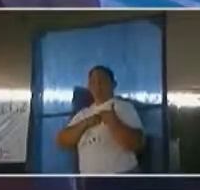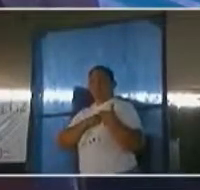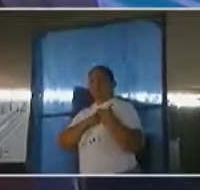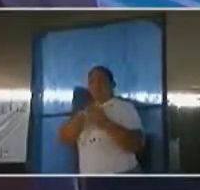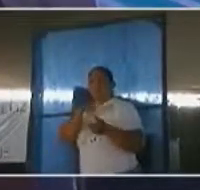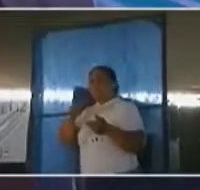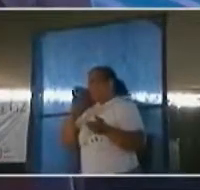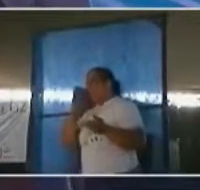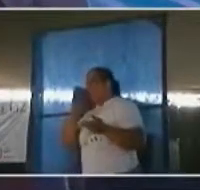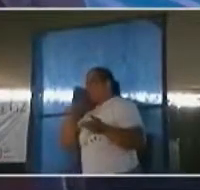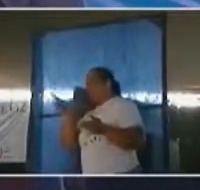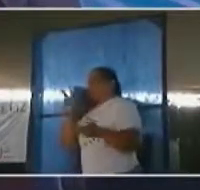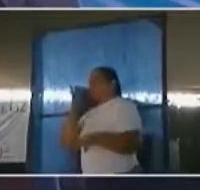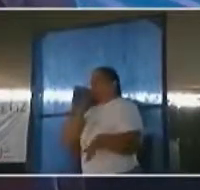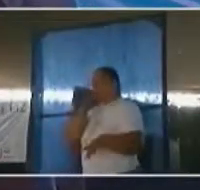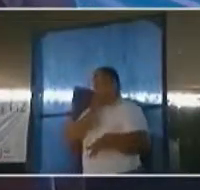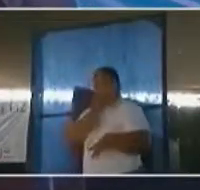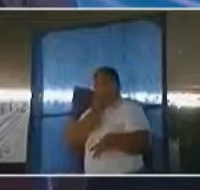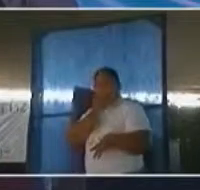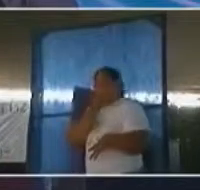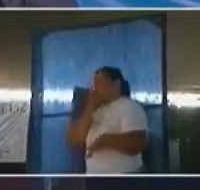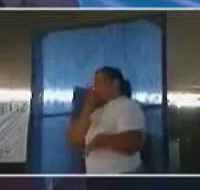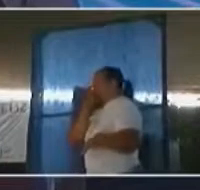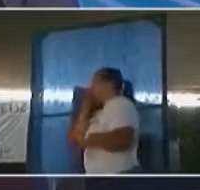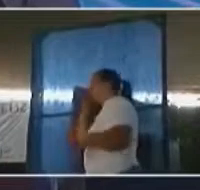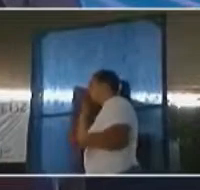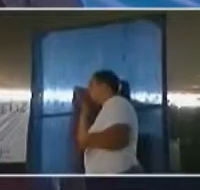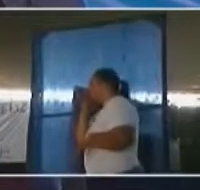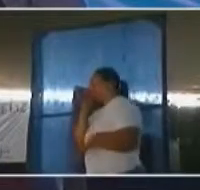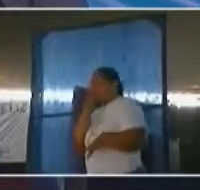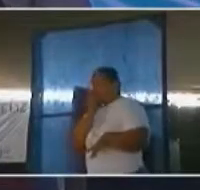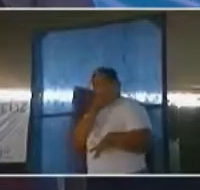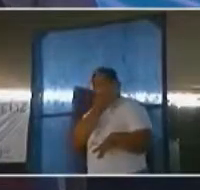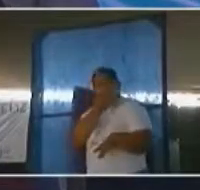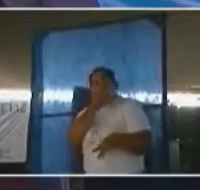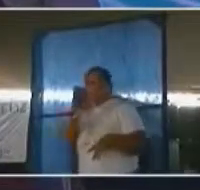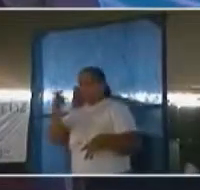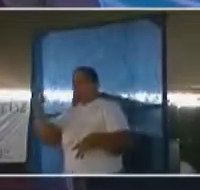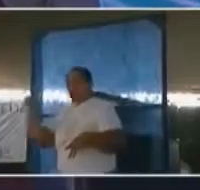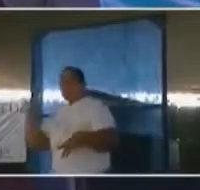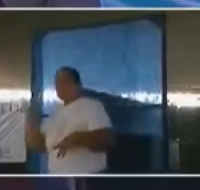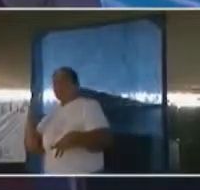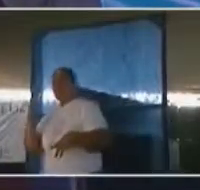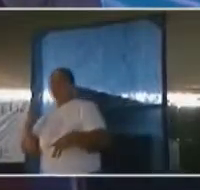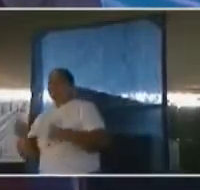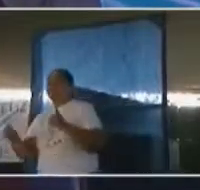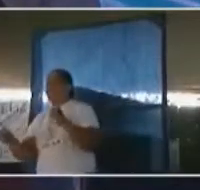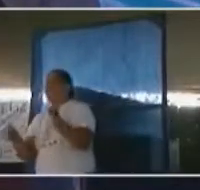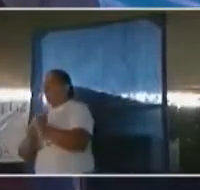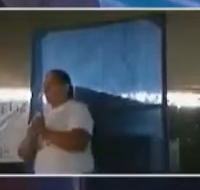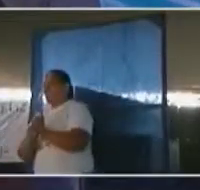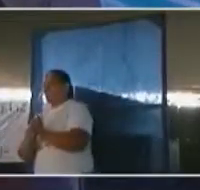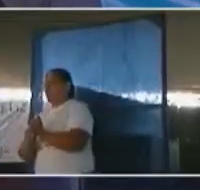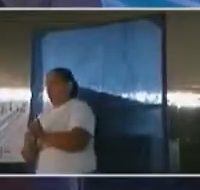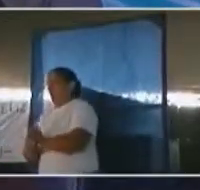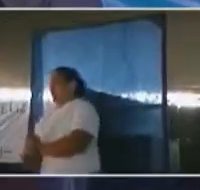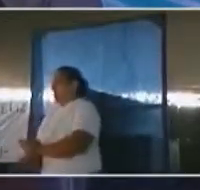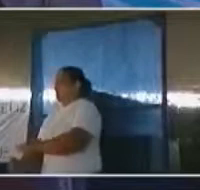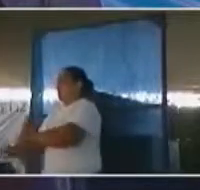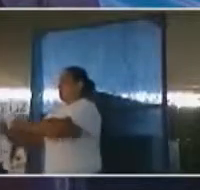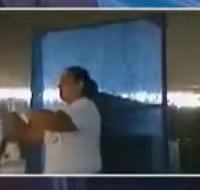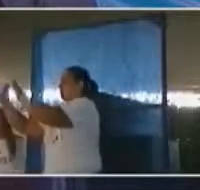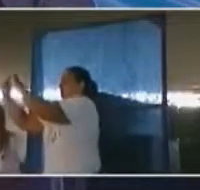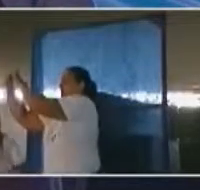pela cidade e olhava os lugares onde vocês adoram os seus deuses, encontrei um altar onde